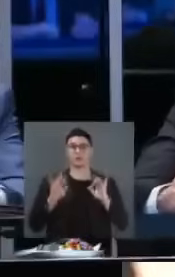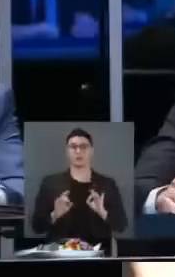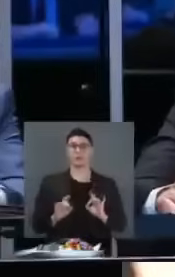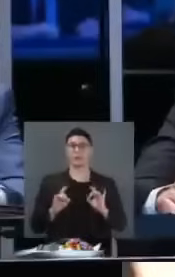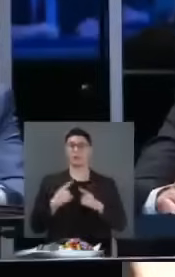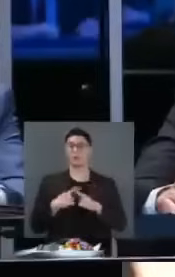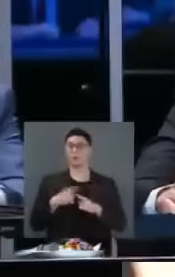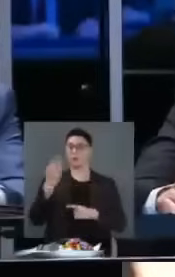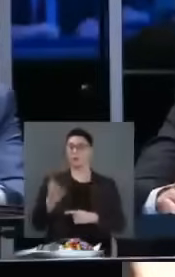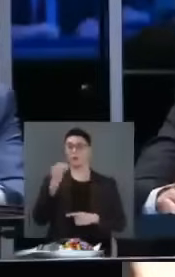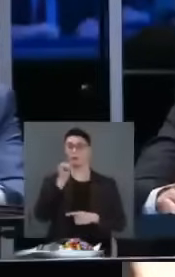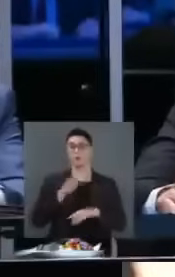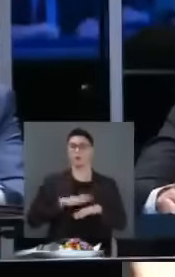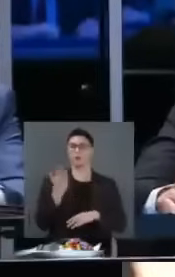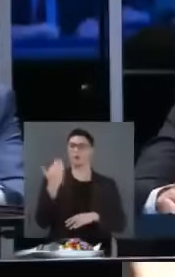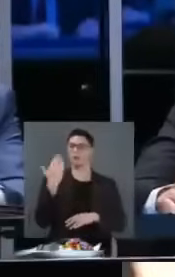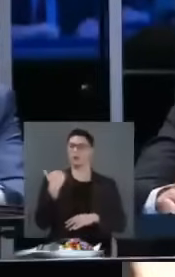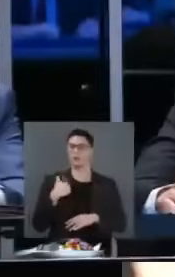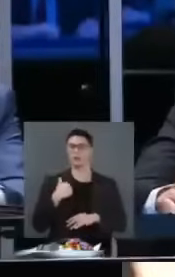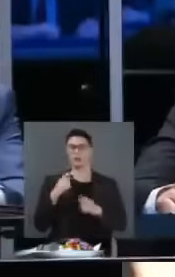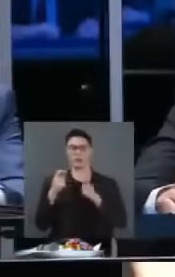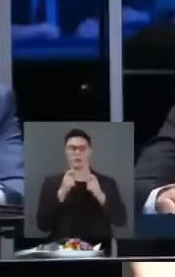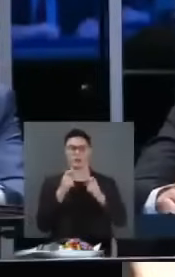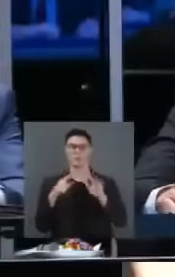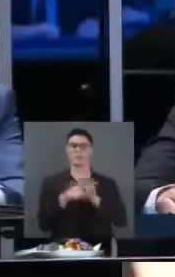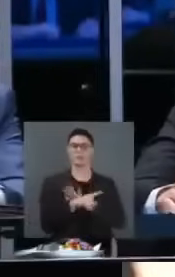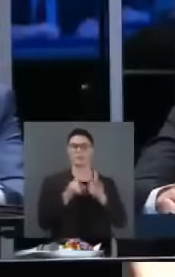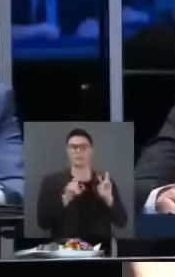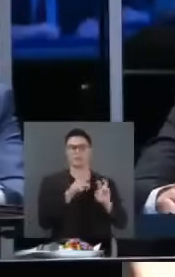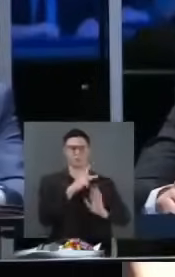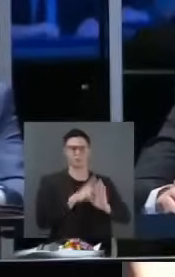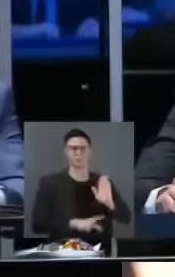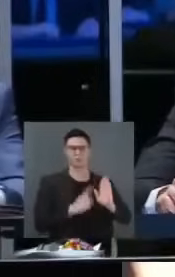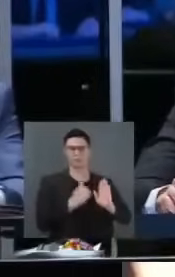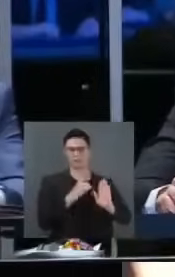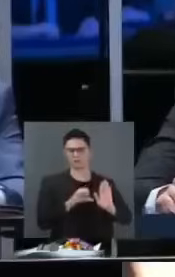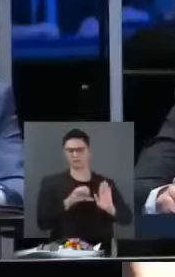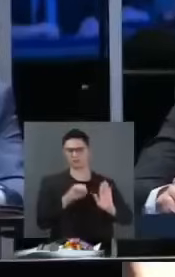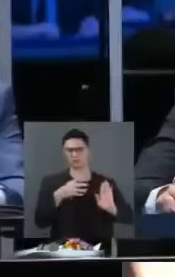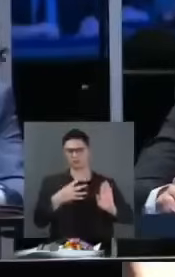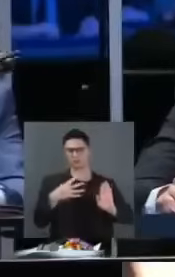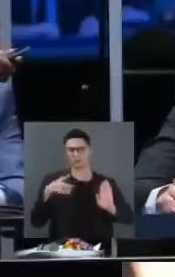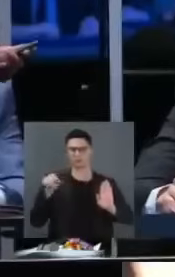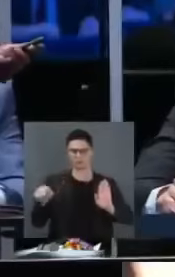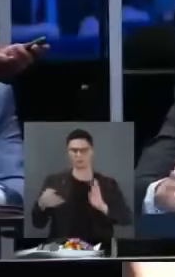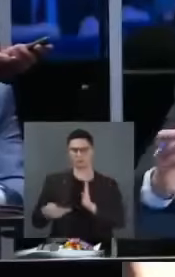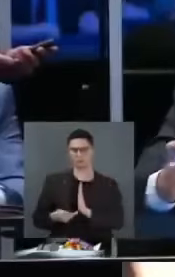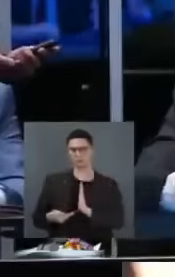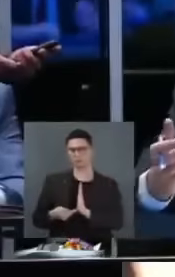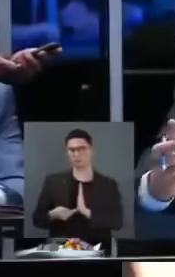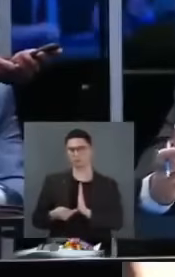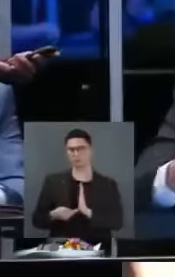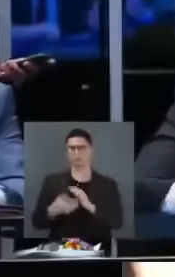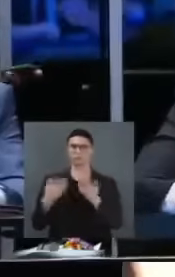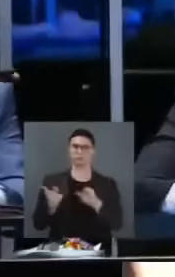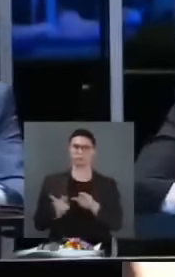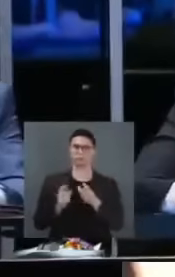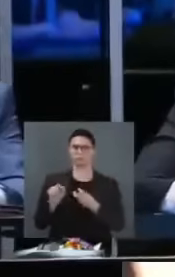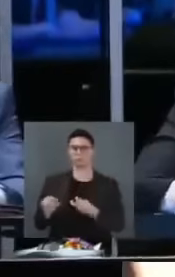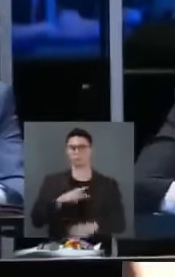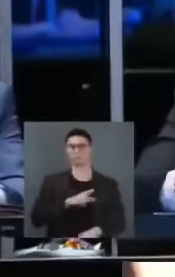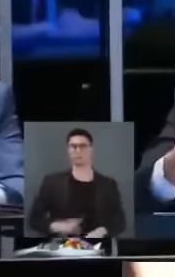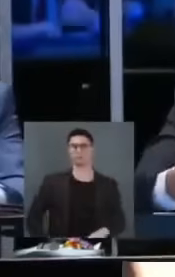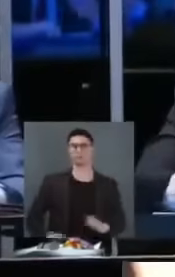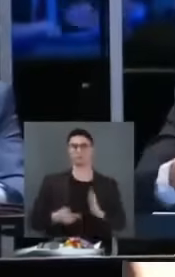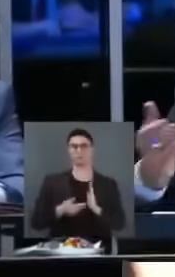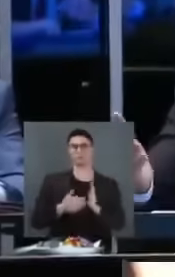O meu pronunciamento, quando indagado pela imprensa a respeito desse projeto que tramita na Câmara dos Deputados, é primeiro, evidentemente, como presidente do